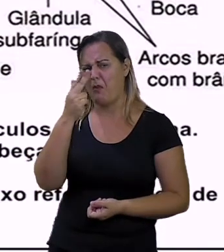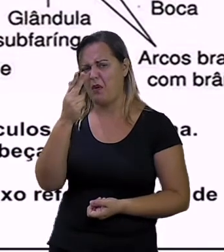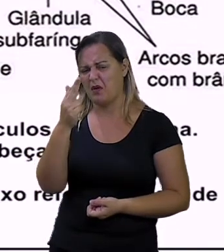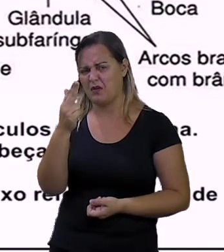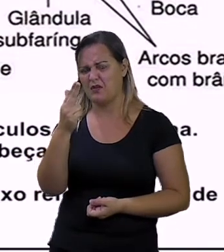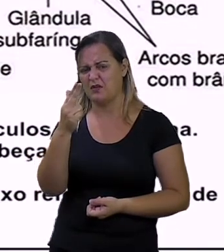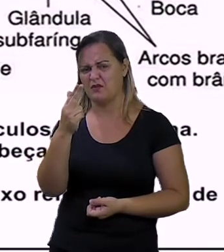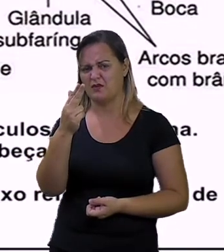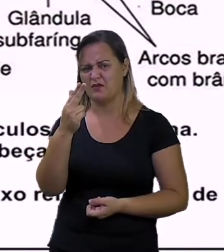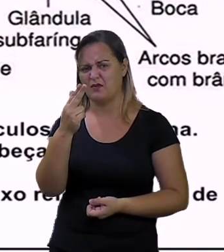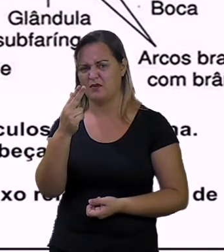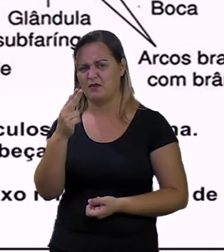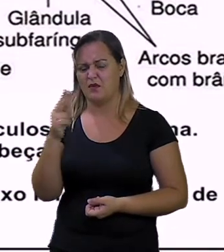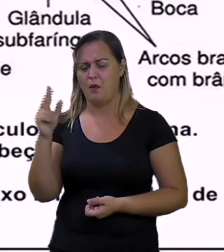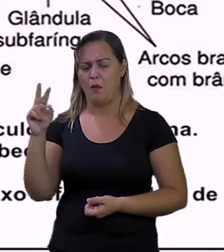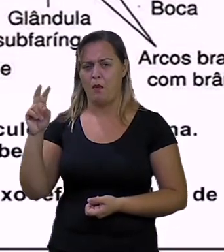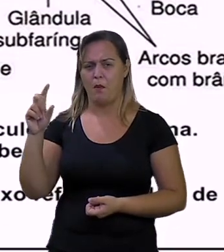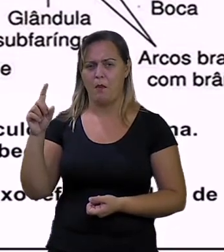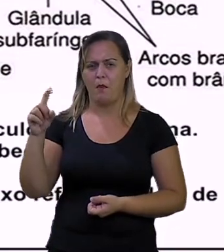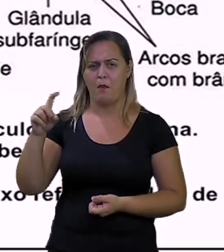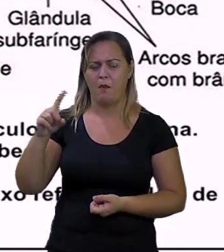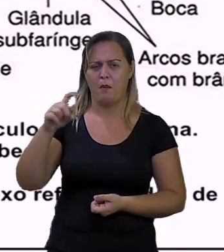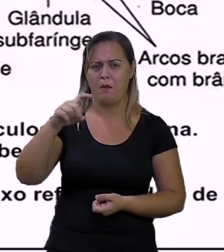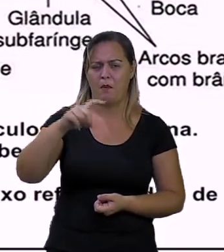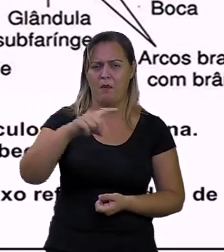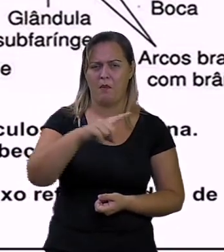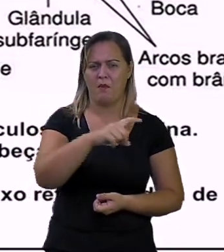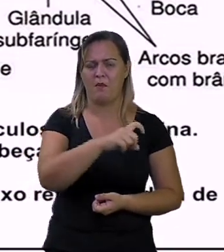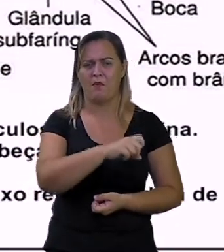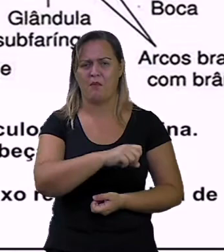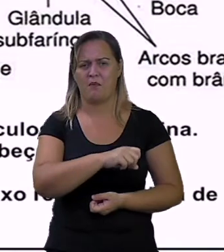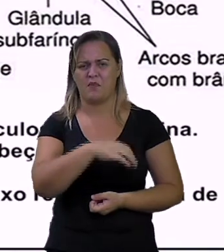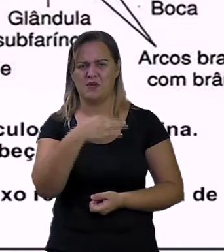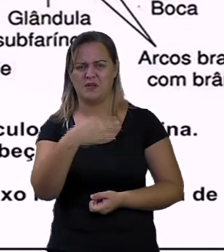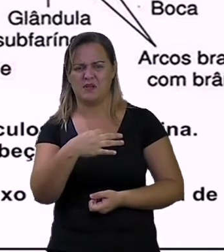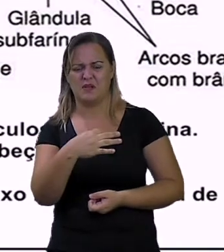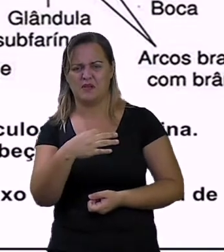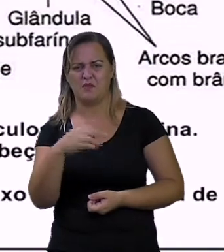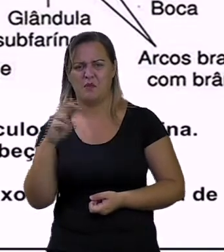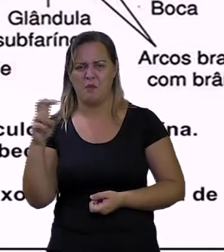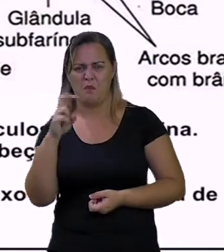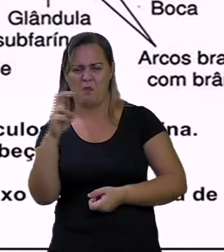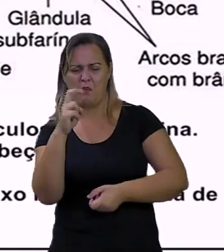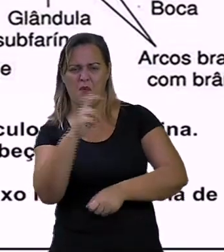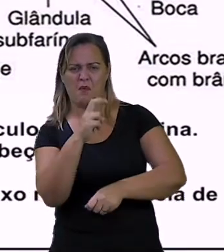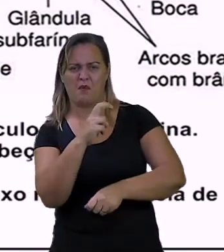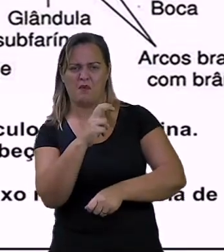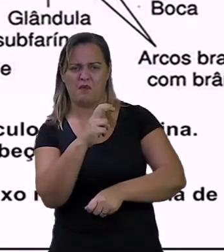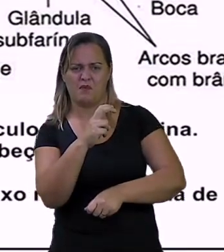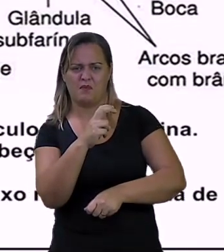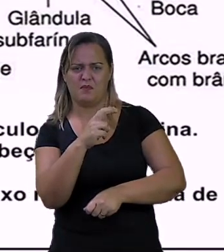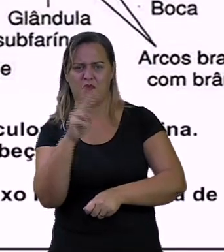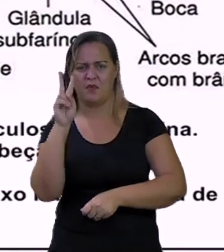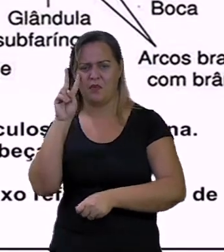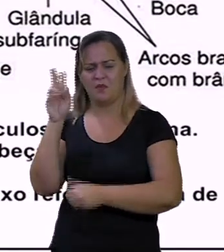mesmo? Mas são peixes. Olha lá a presença, ó, da estrutura caudal